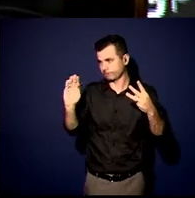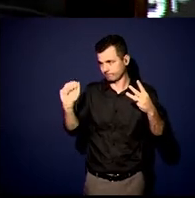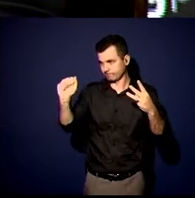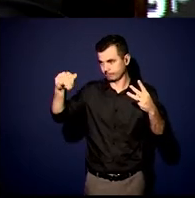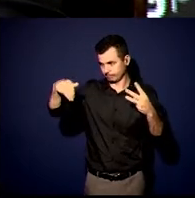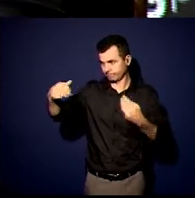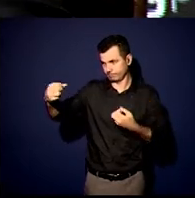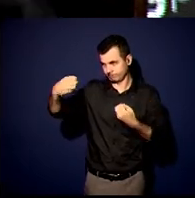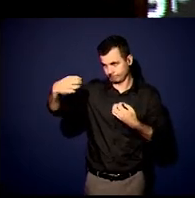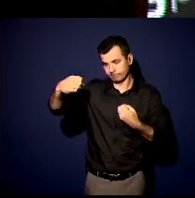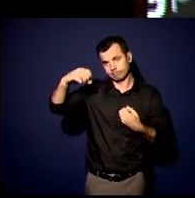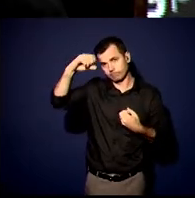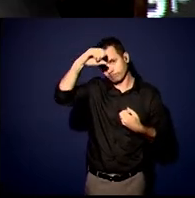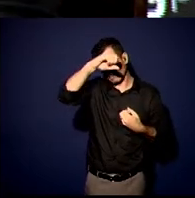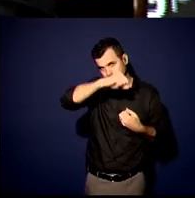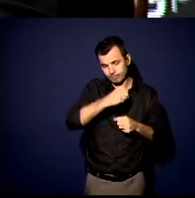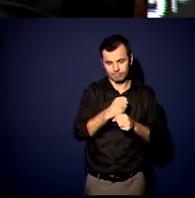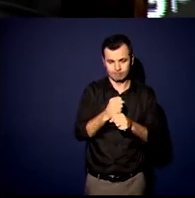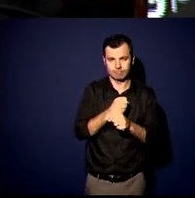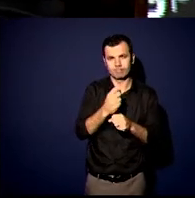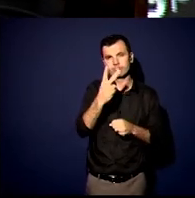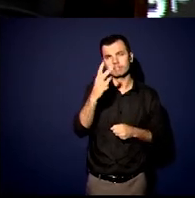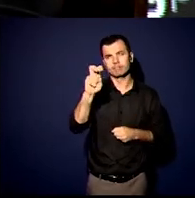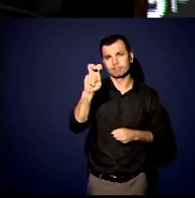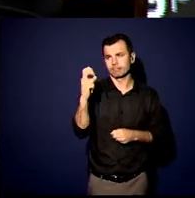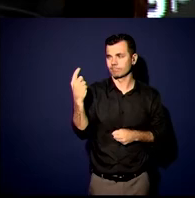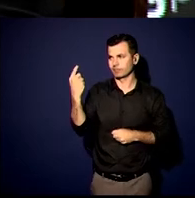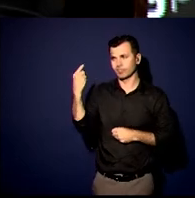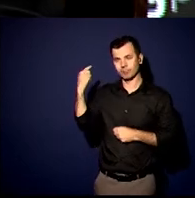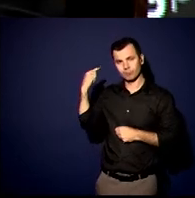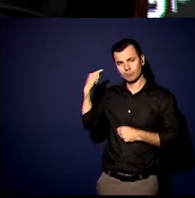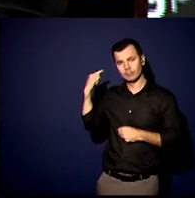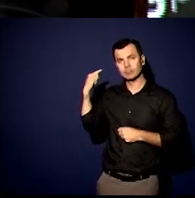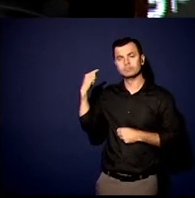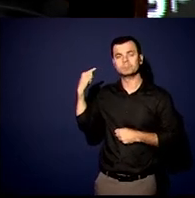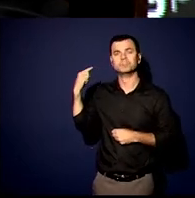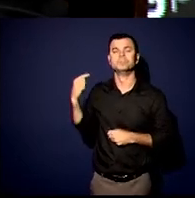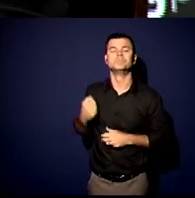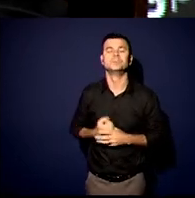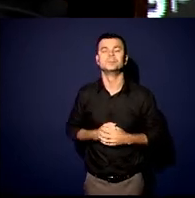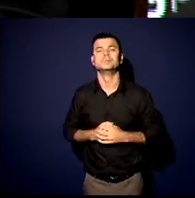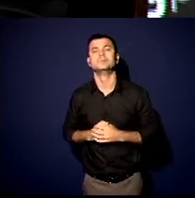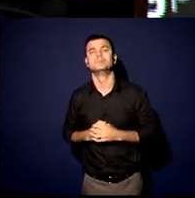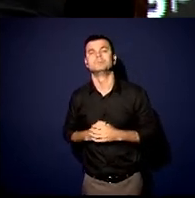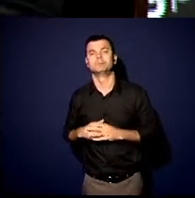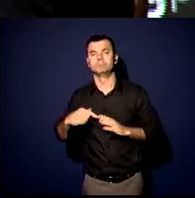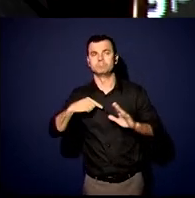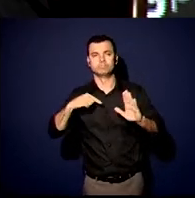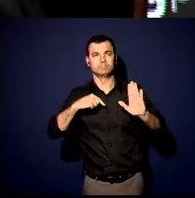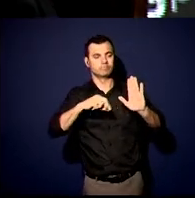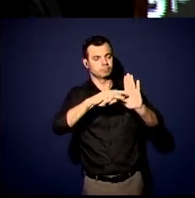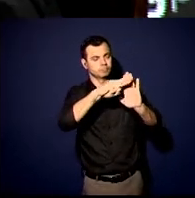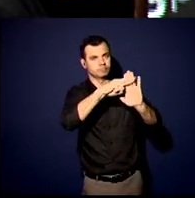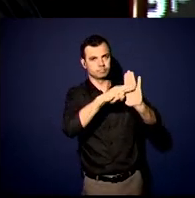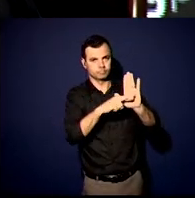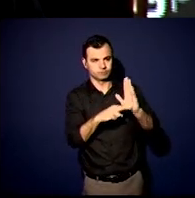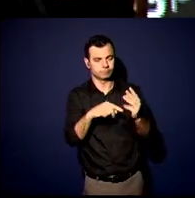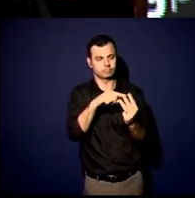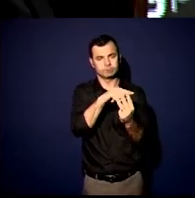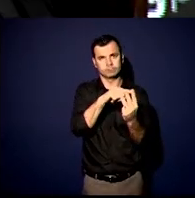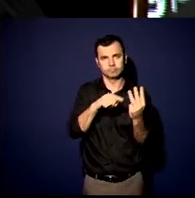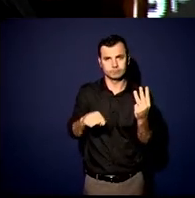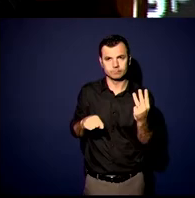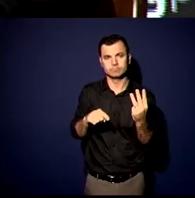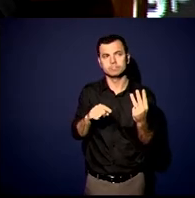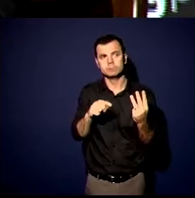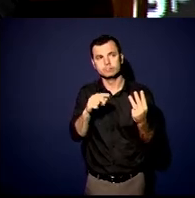e eu aprendi 25 anos atrás que quando você interpreta uma Norma você tem três zonas uma zona